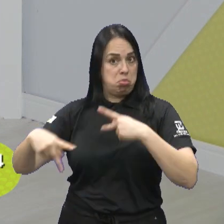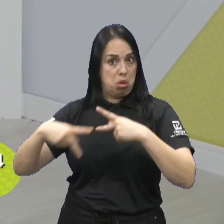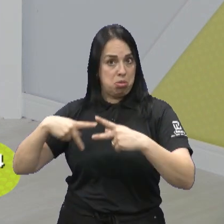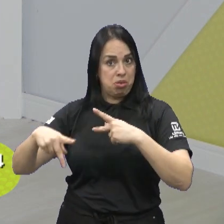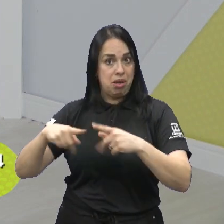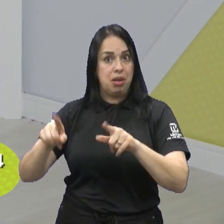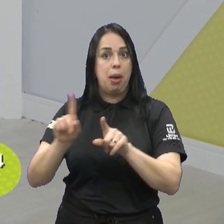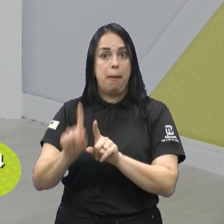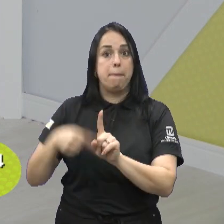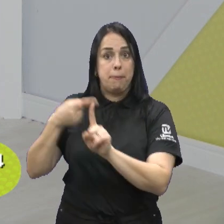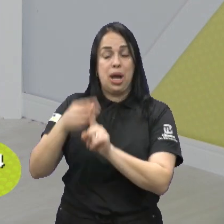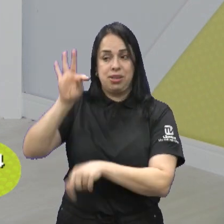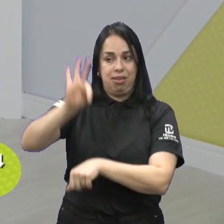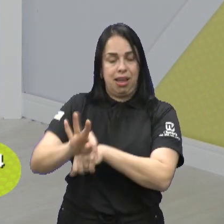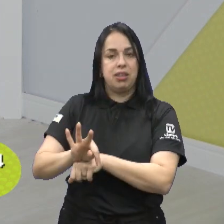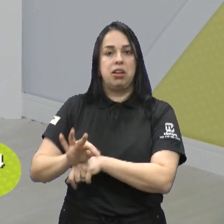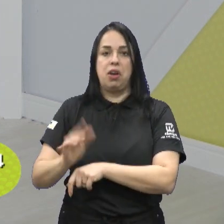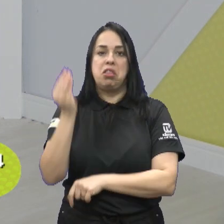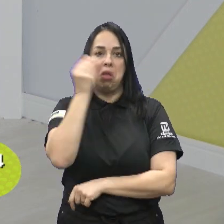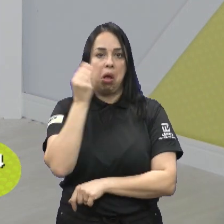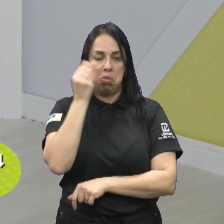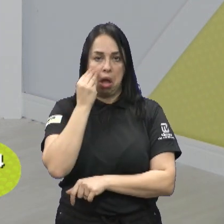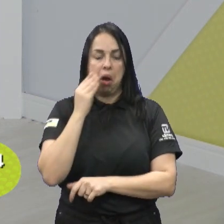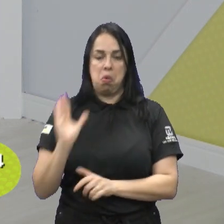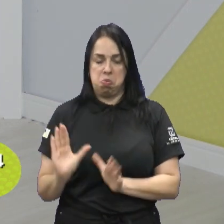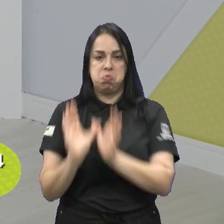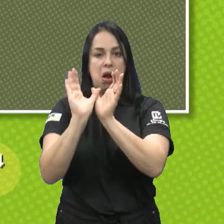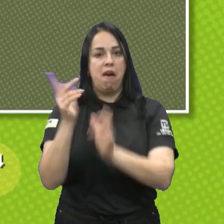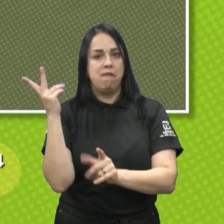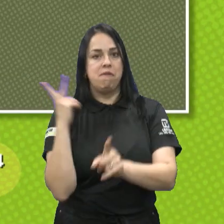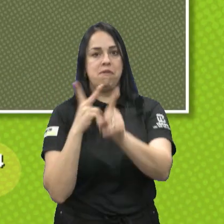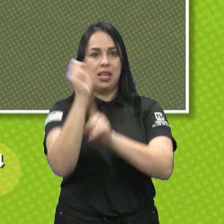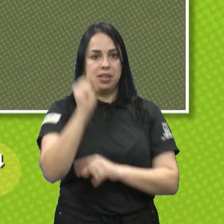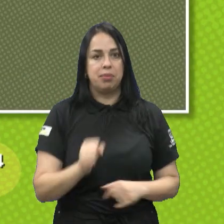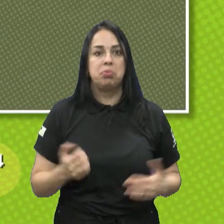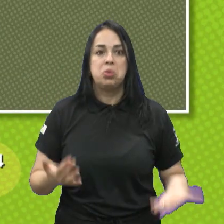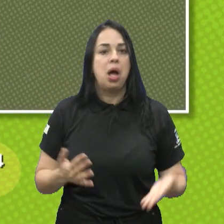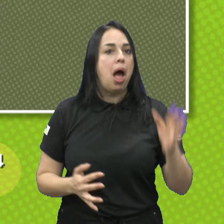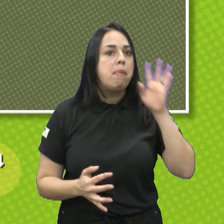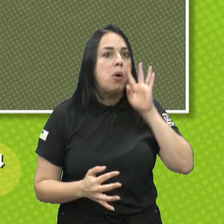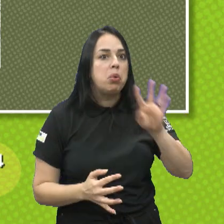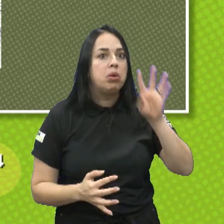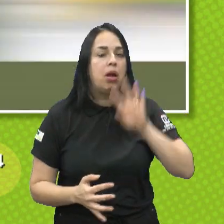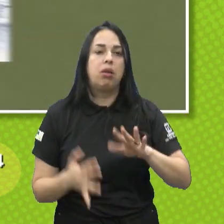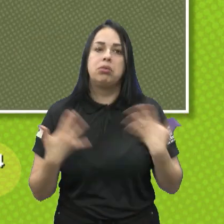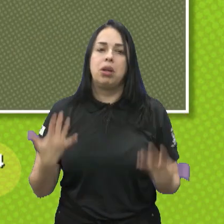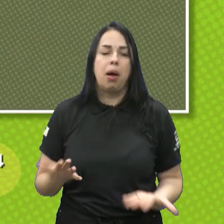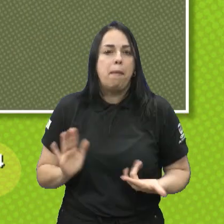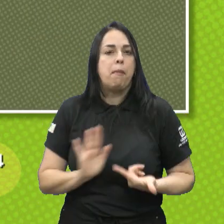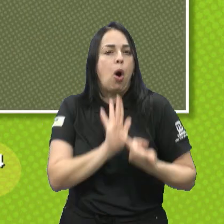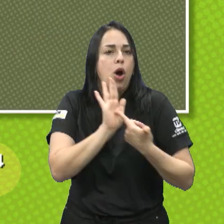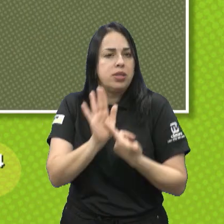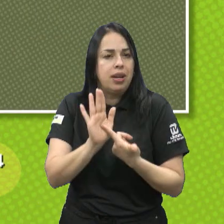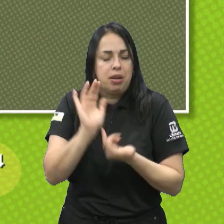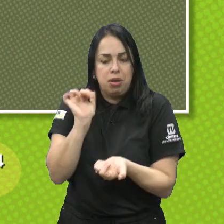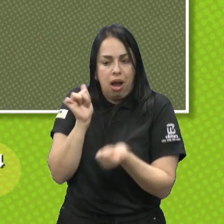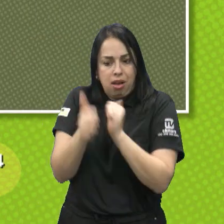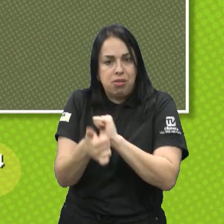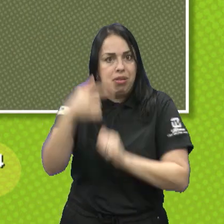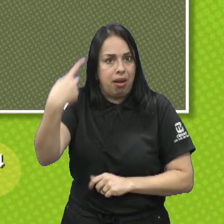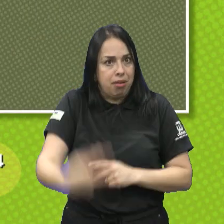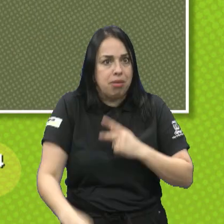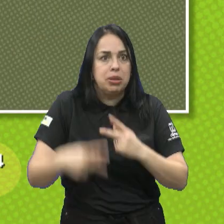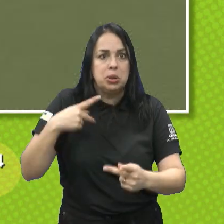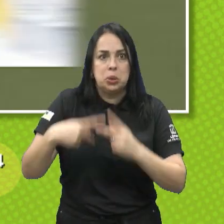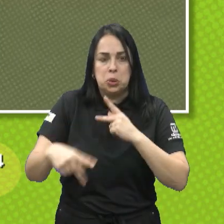técnica, vão forte em busca desse título, Paulito. É muito legal a gente mostrar como que o esporte em São José dos Campos